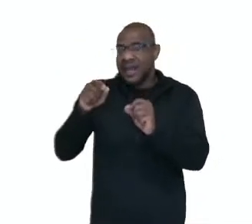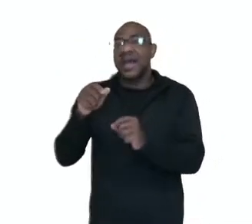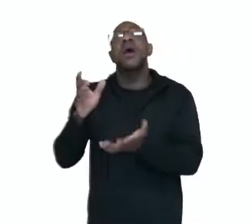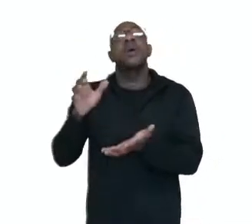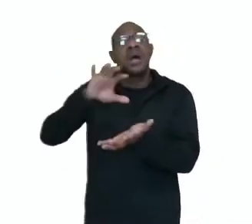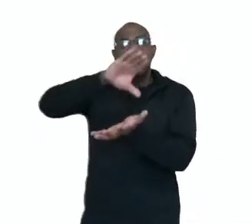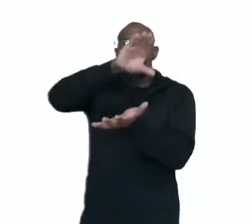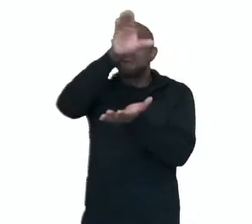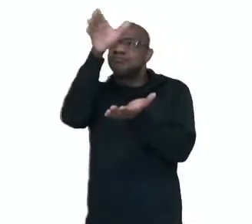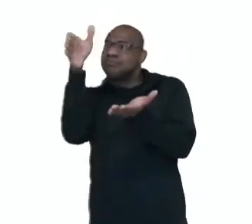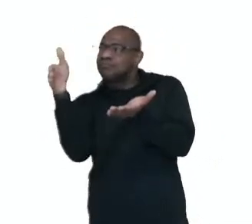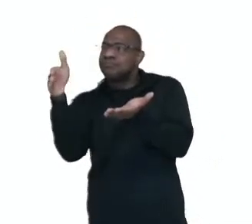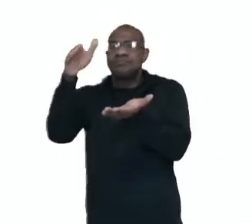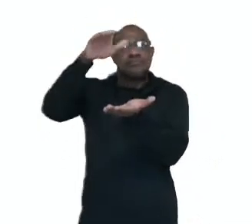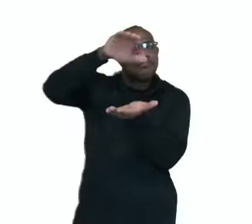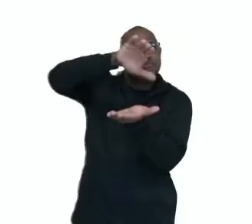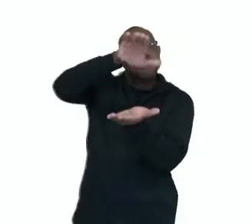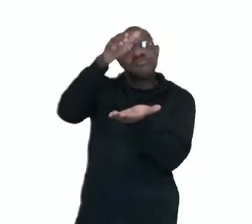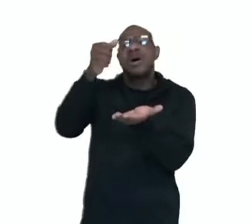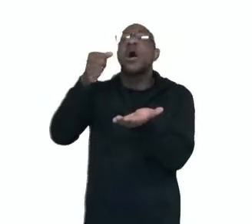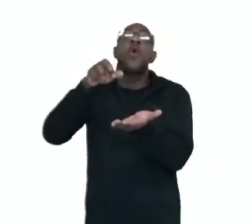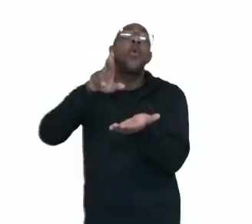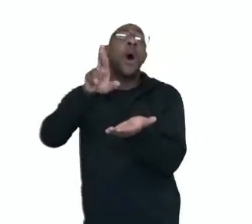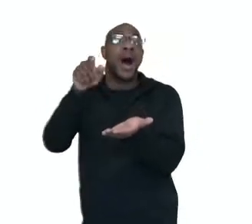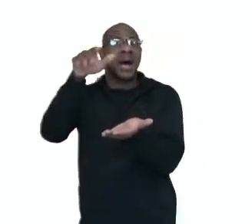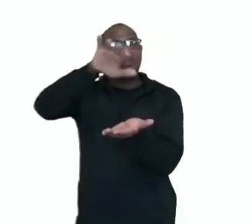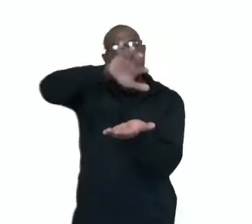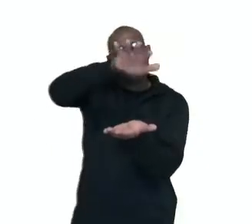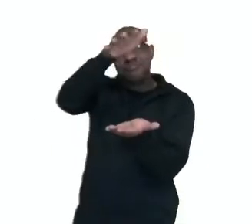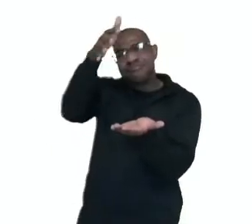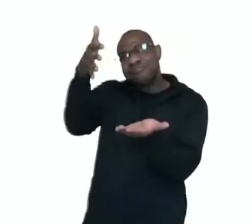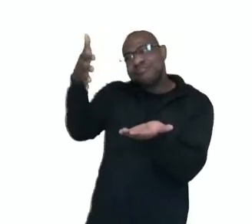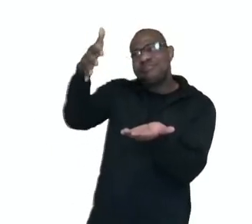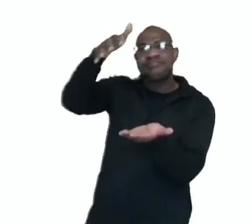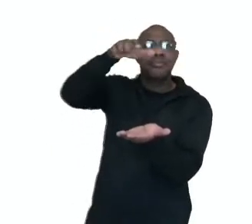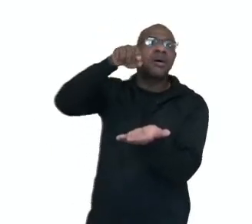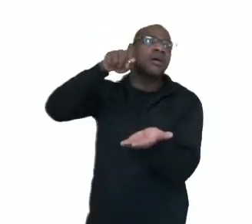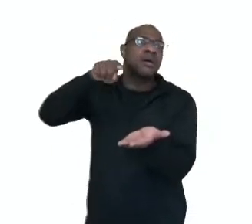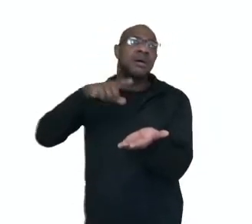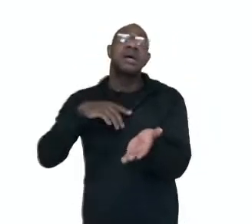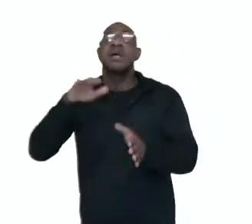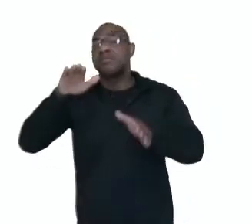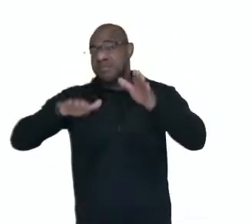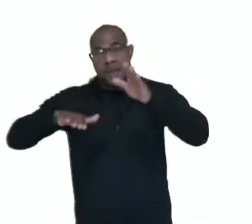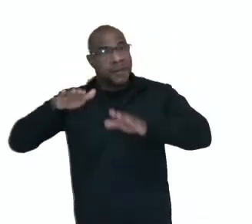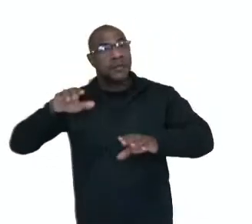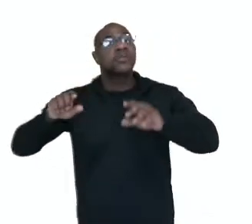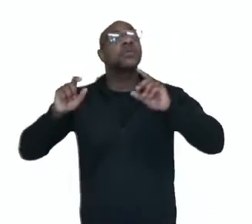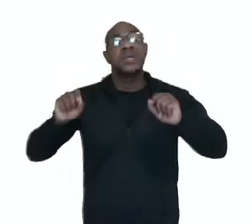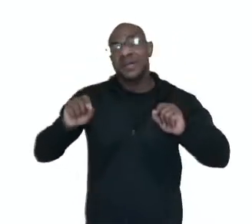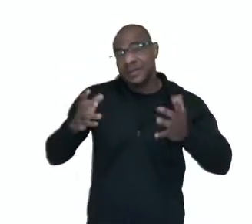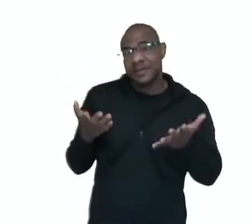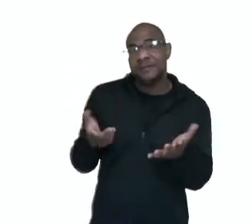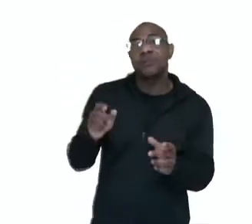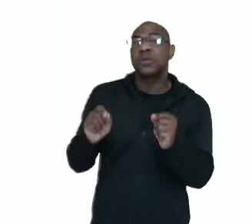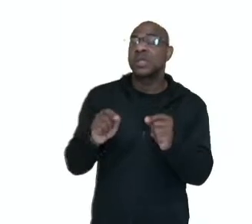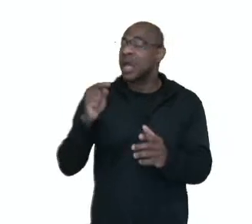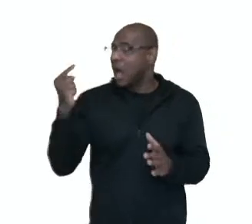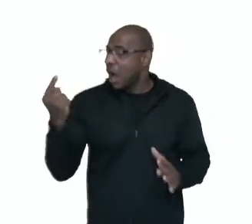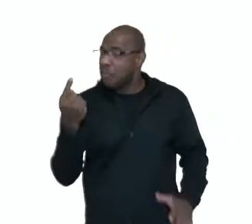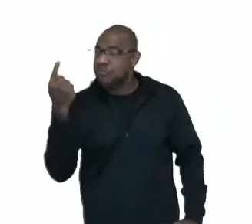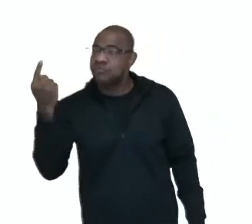está acima da superfície terrestre. E ela varia de acordo com o quê? Com a